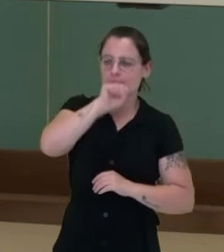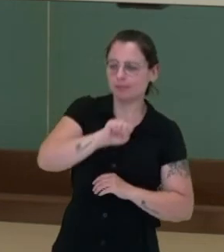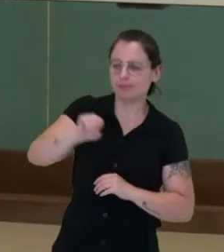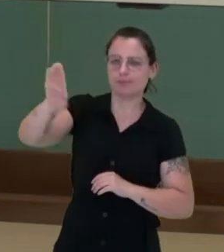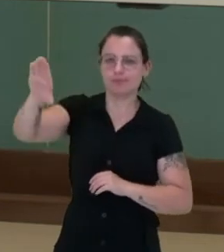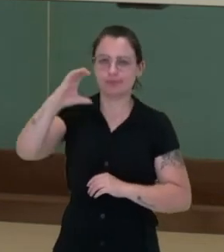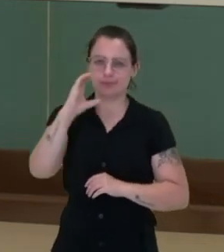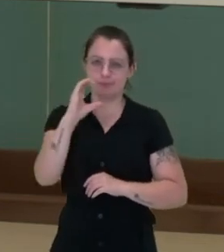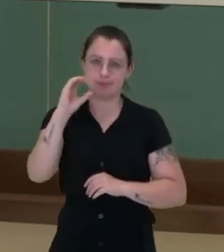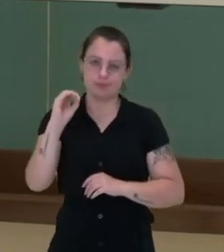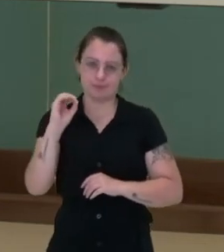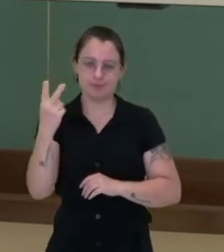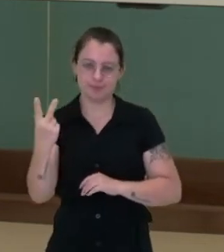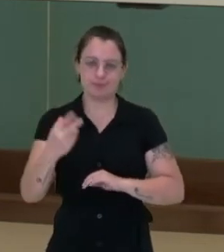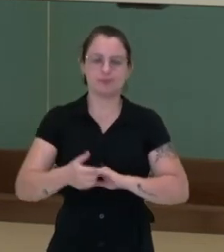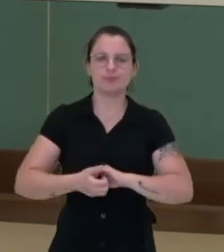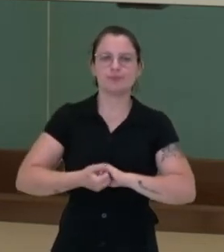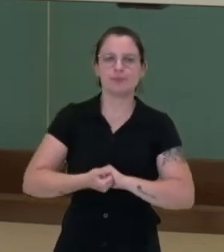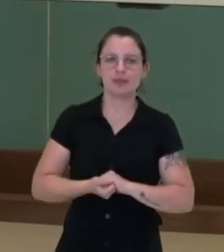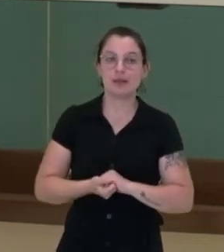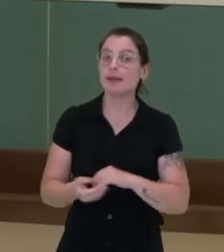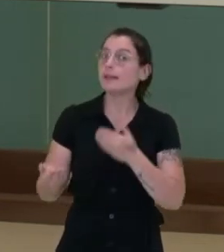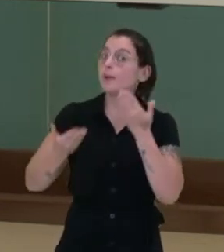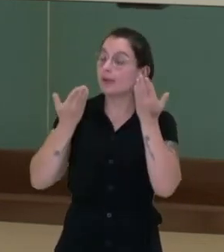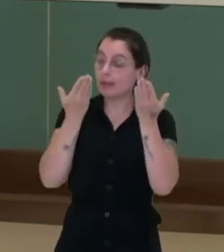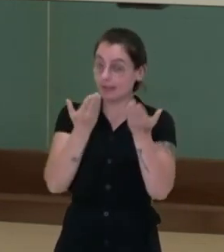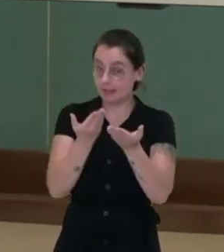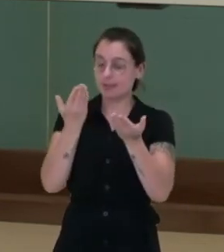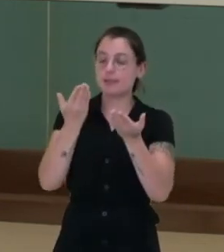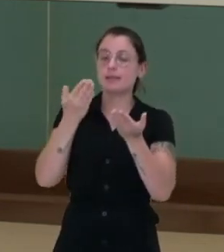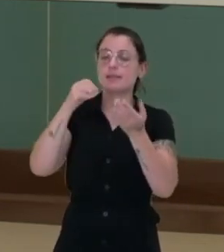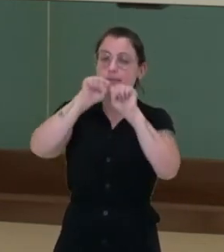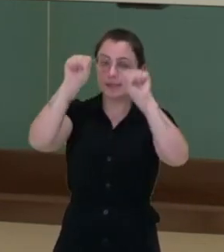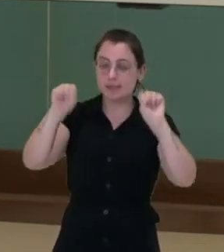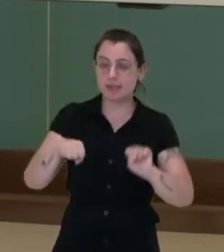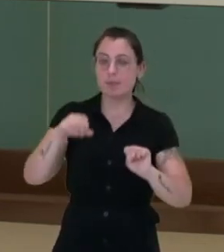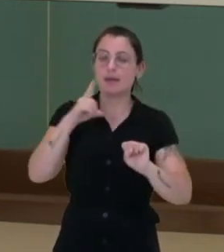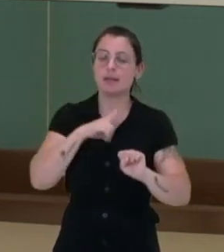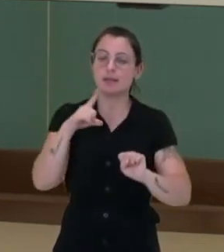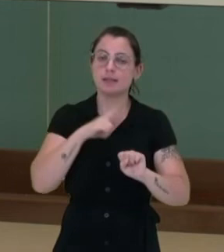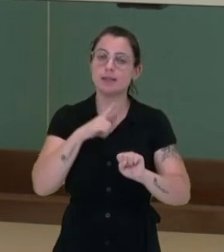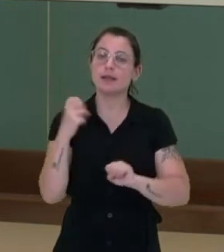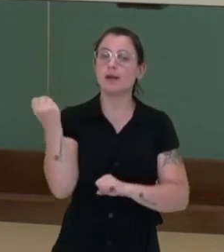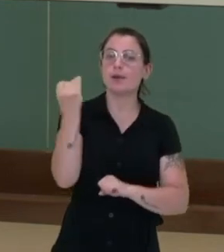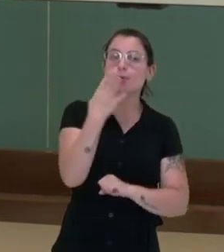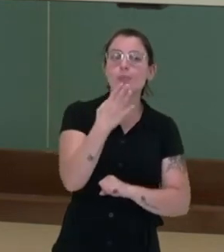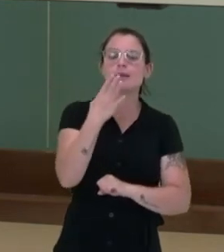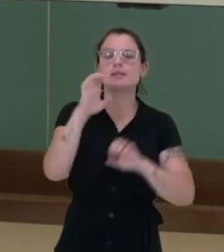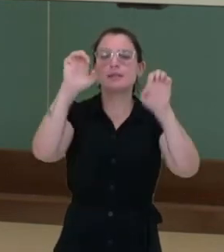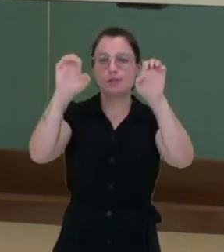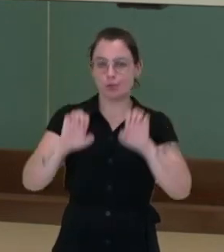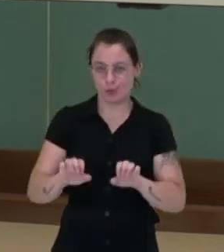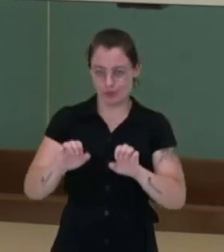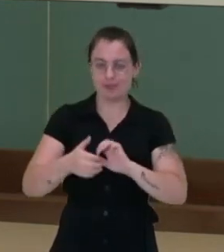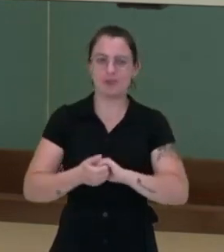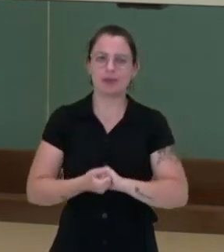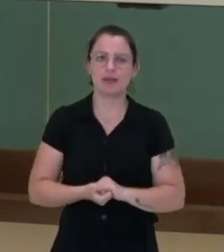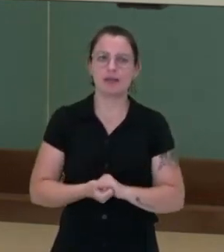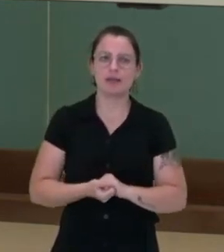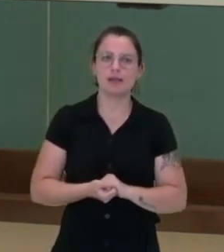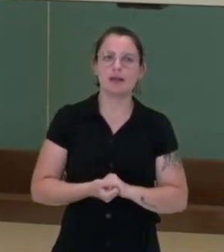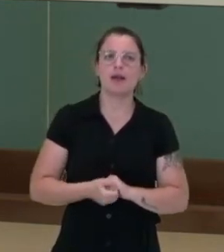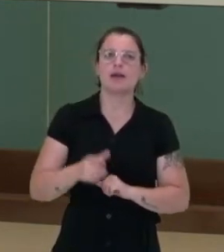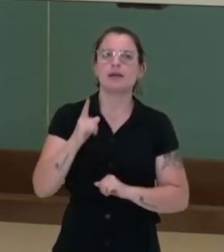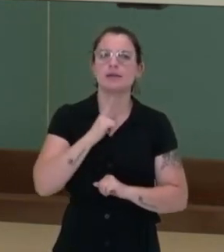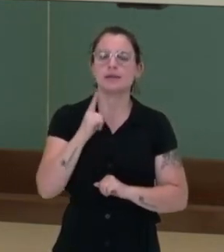respiração. Então, esse sistema, o respiratório, é formado por algumas estruturas, pelas vias